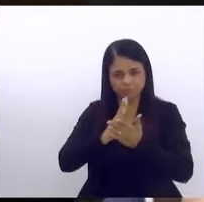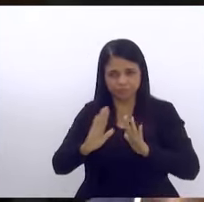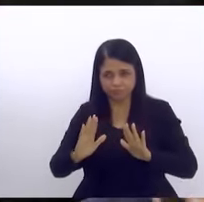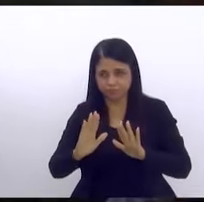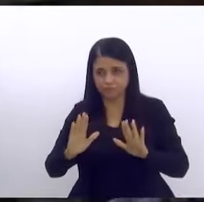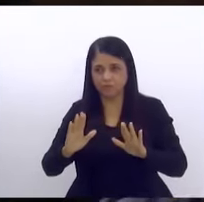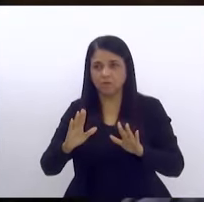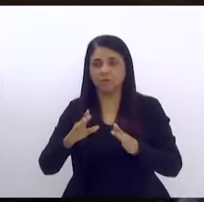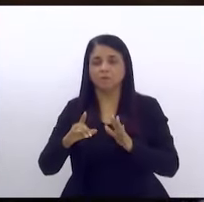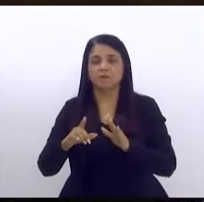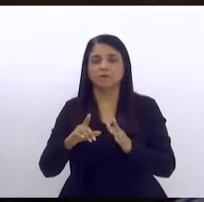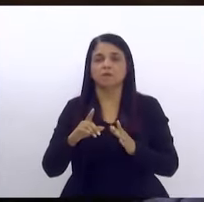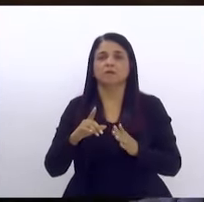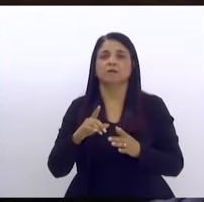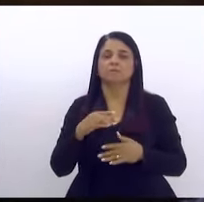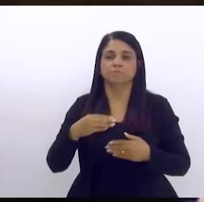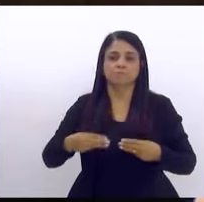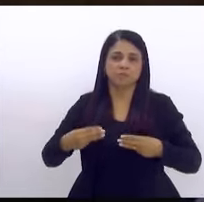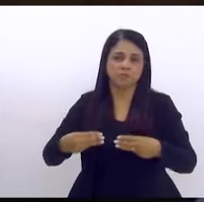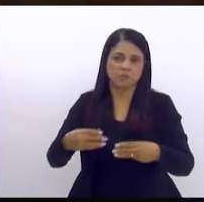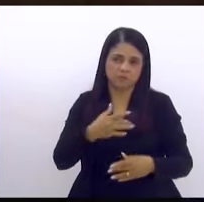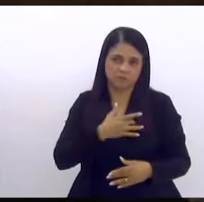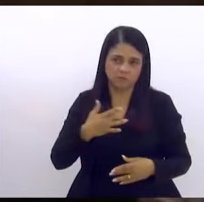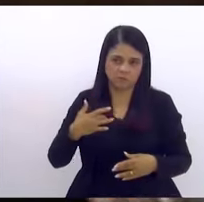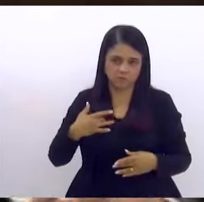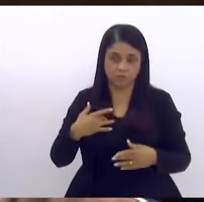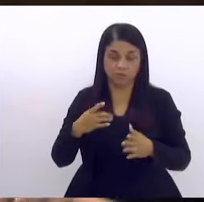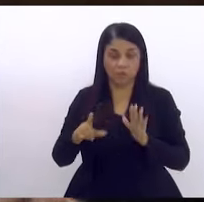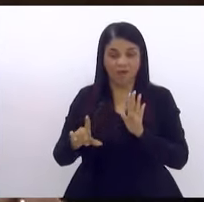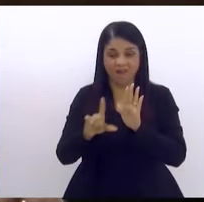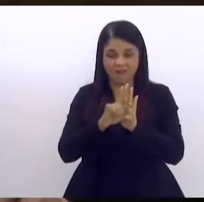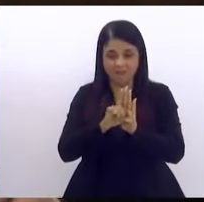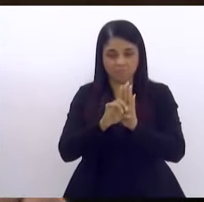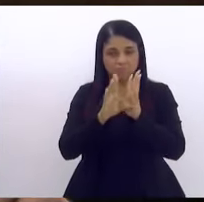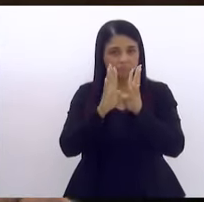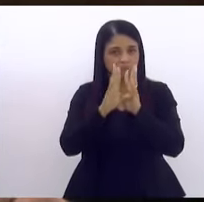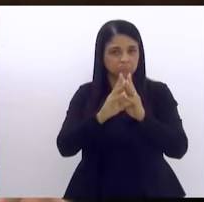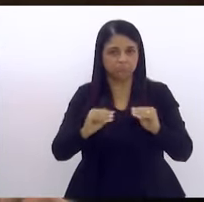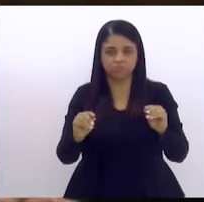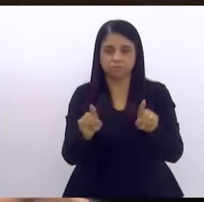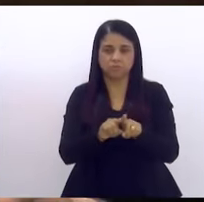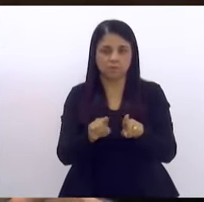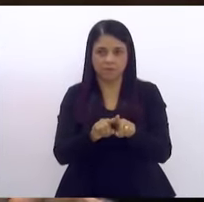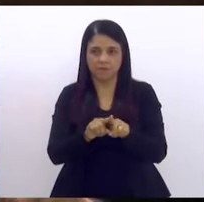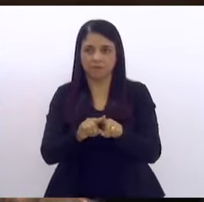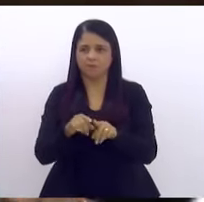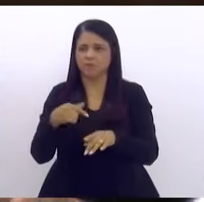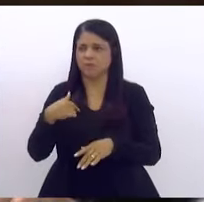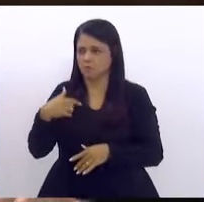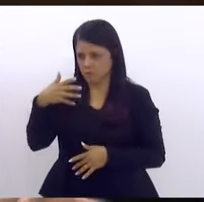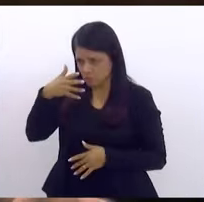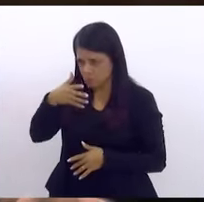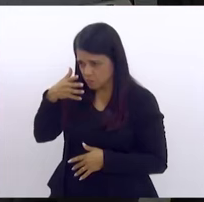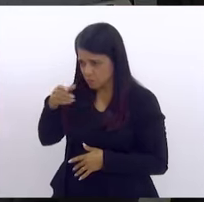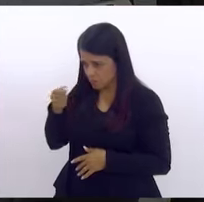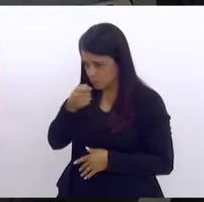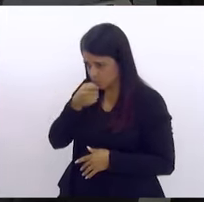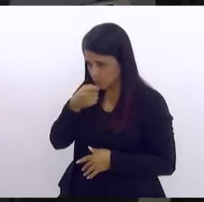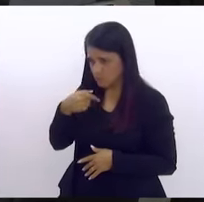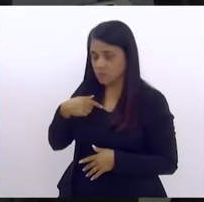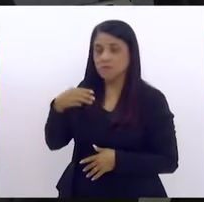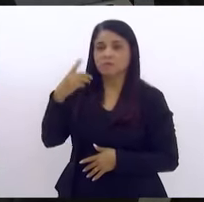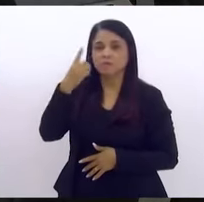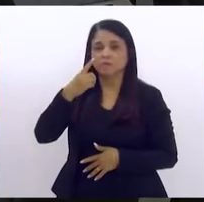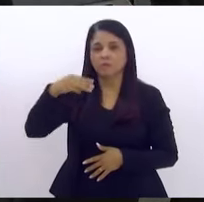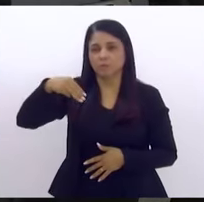então a lei morreu por si só. É um gesto de modernização da nossa legislação. Vossa Excelência me concede um rapidíssimo parte. Deputado Carlos